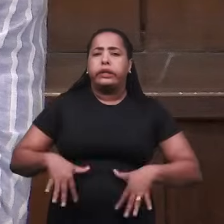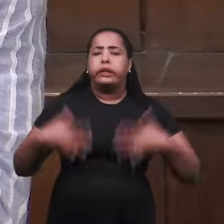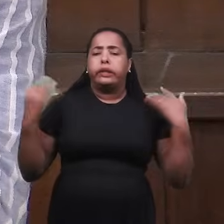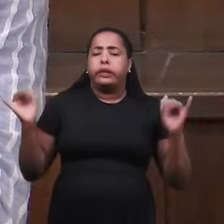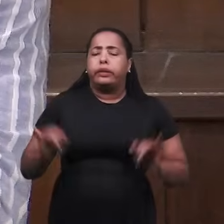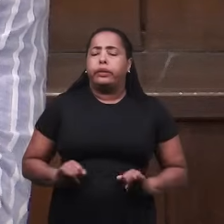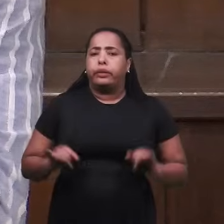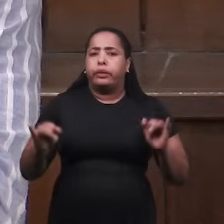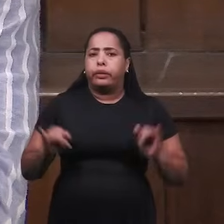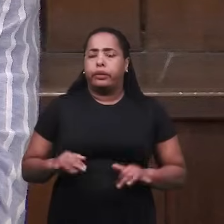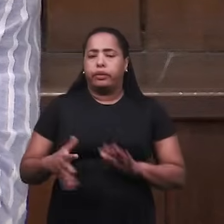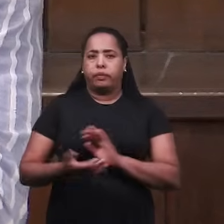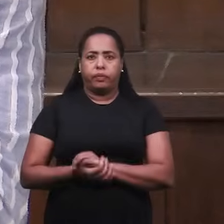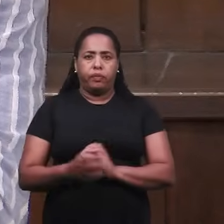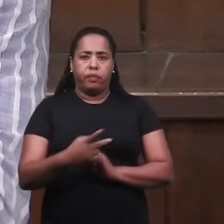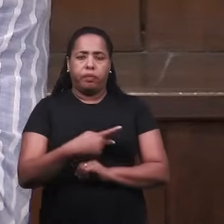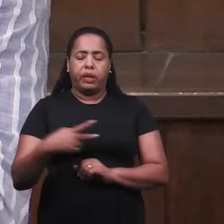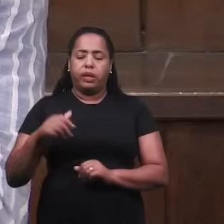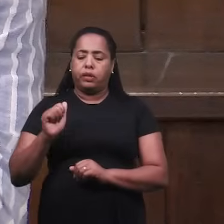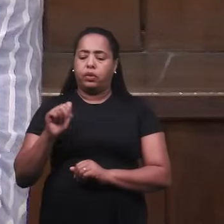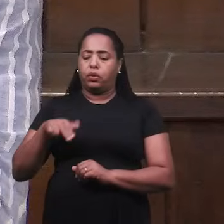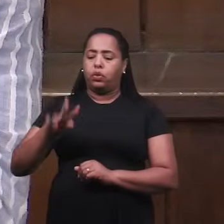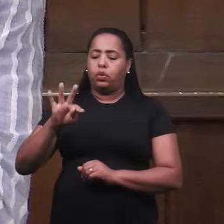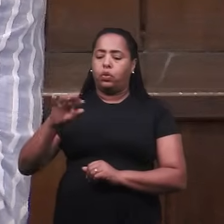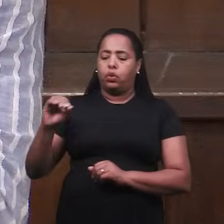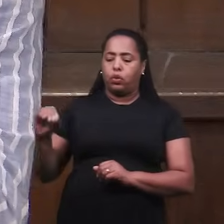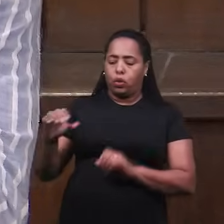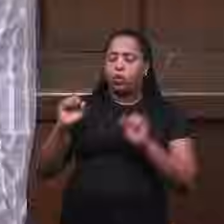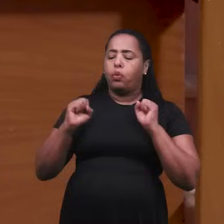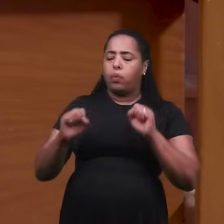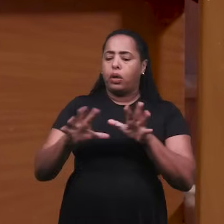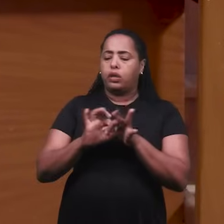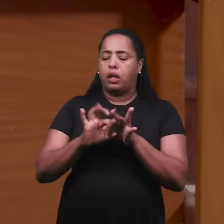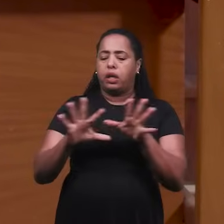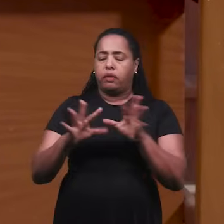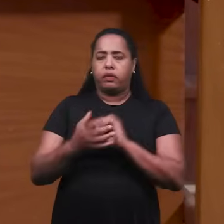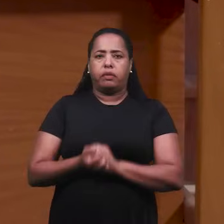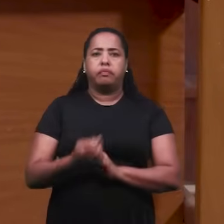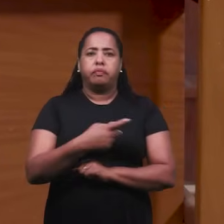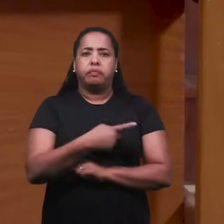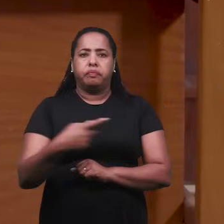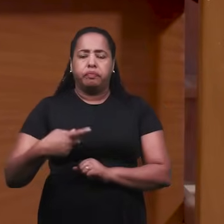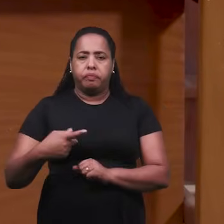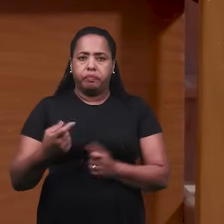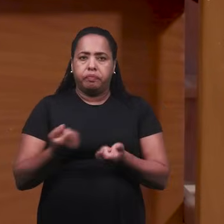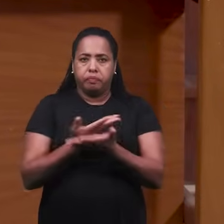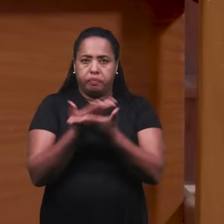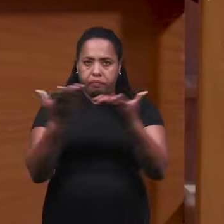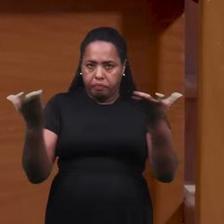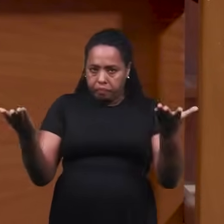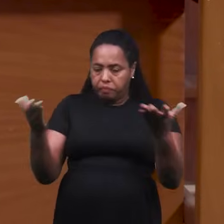Carlos quiser fazer uma abordagem sobre esse tema, seria interessante. Paz do Senhor.